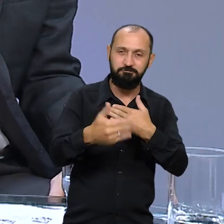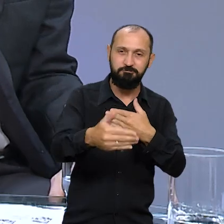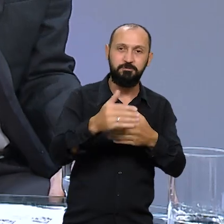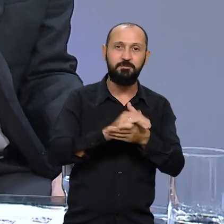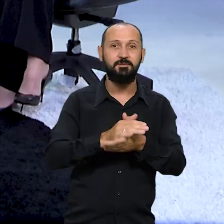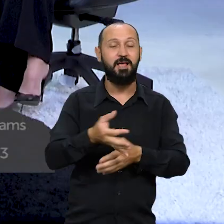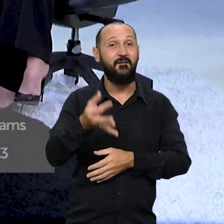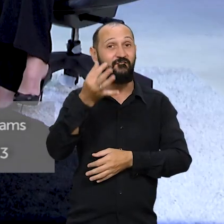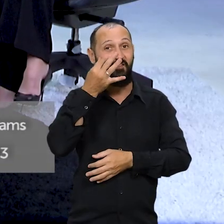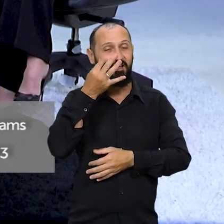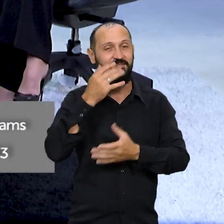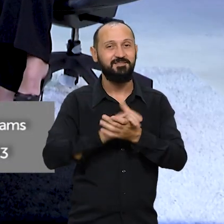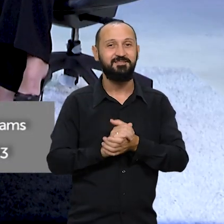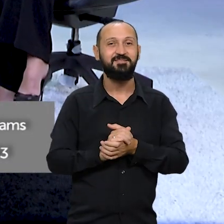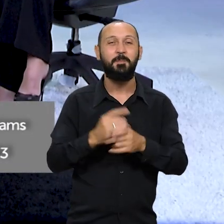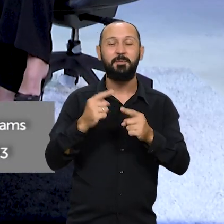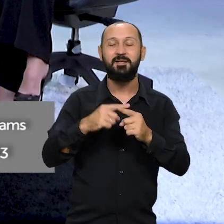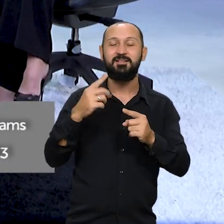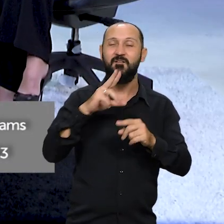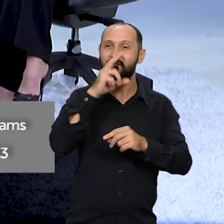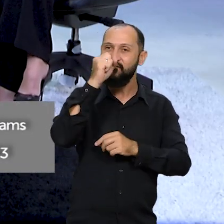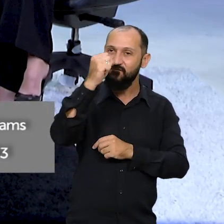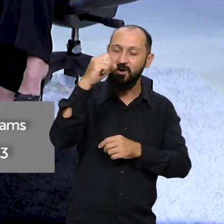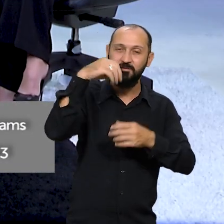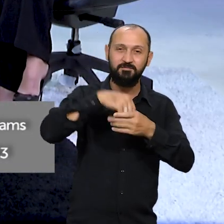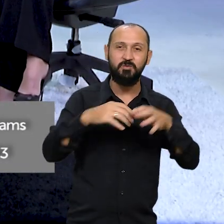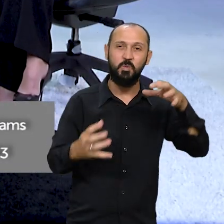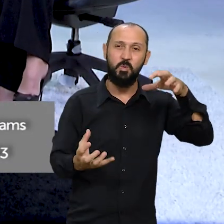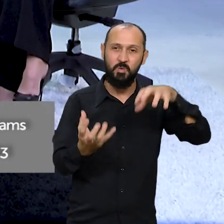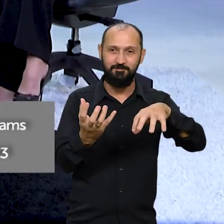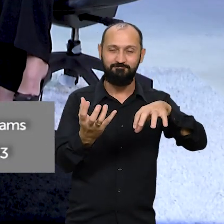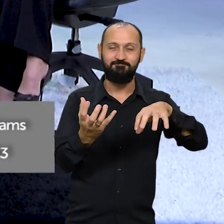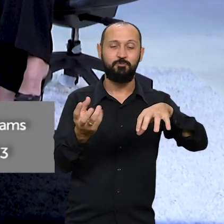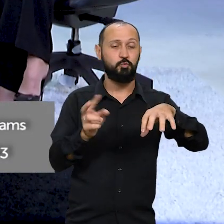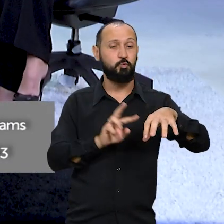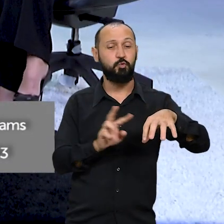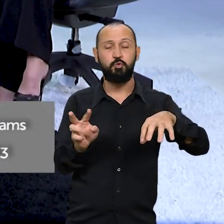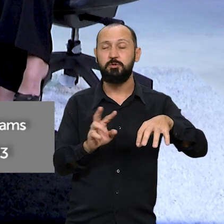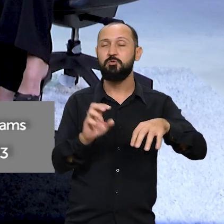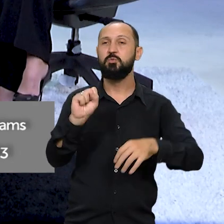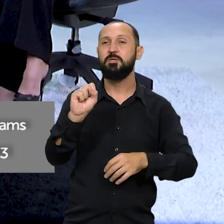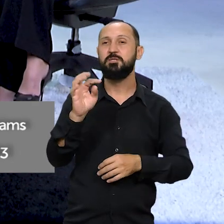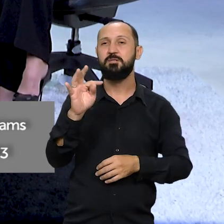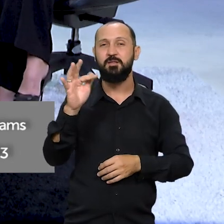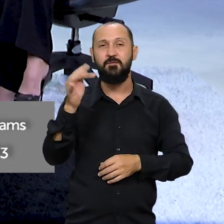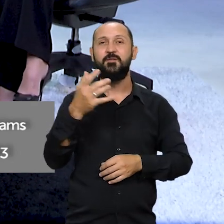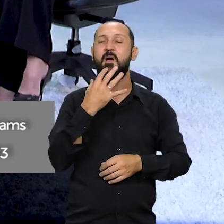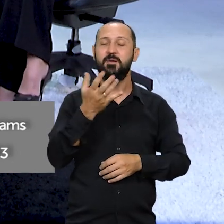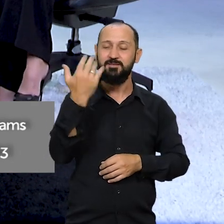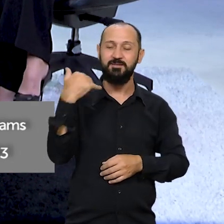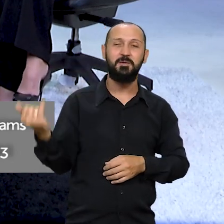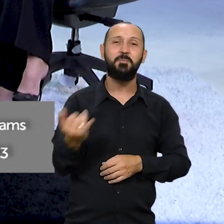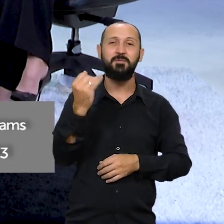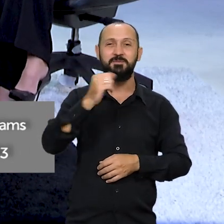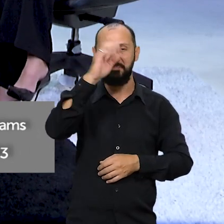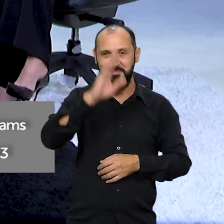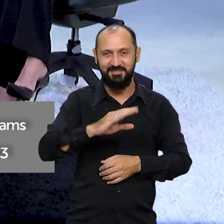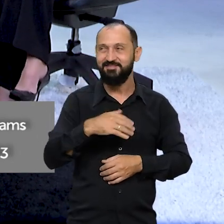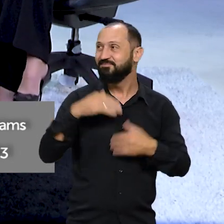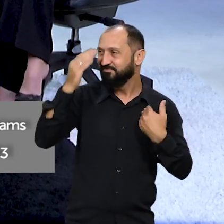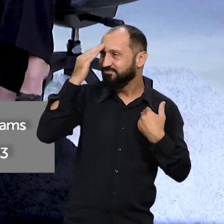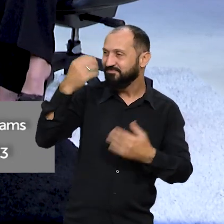desse contexto das três possibilidades, 100% indigenato, 100% marco temporal ou viabilizar a indenização, entendo